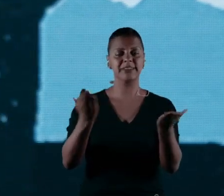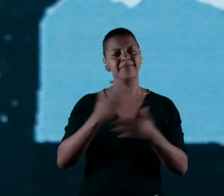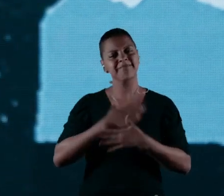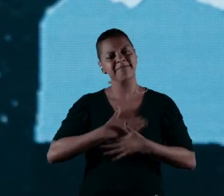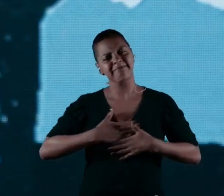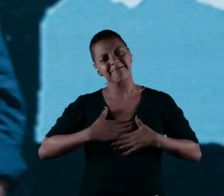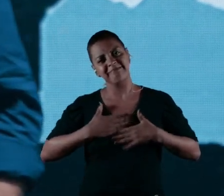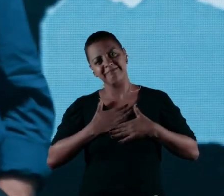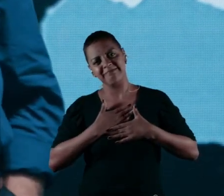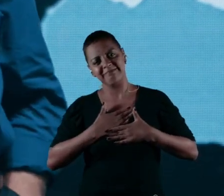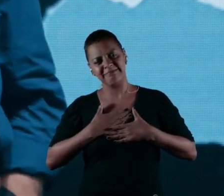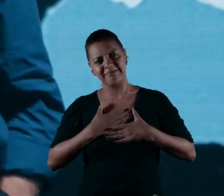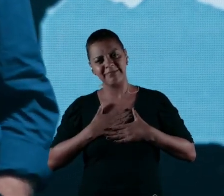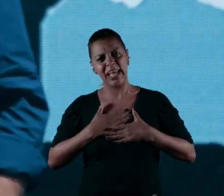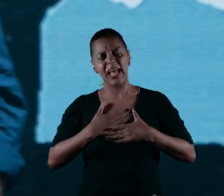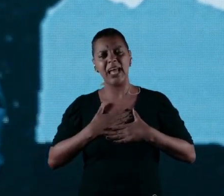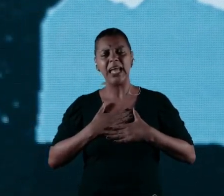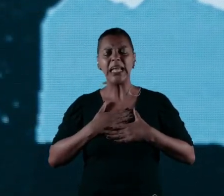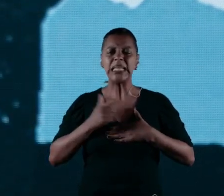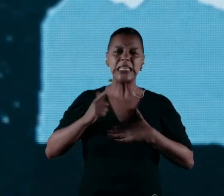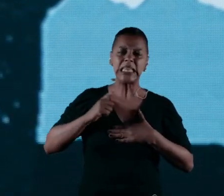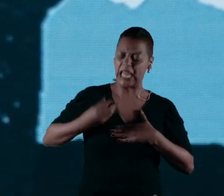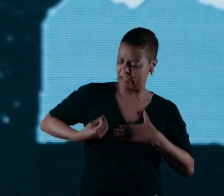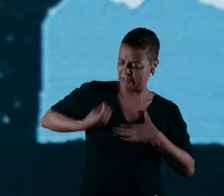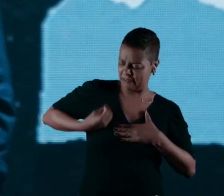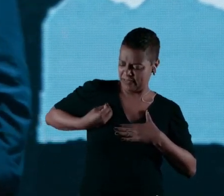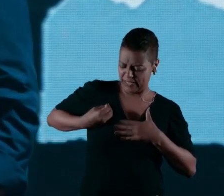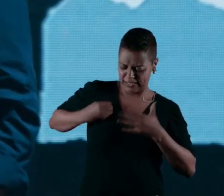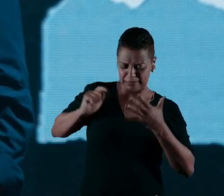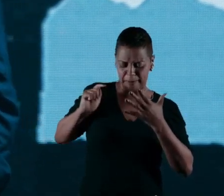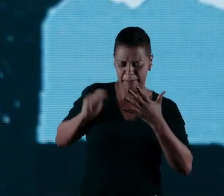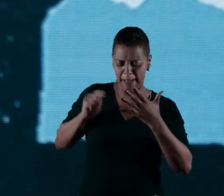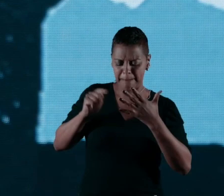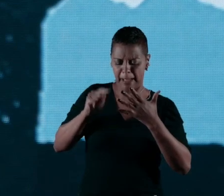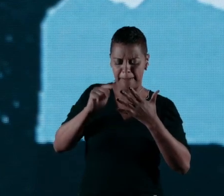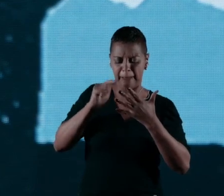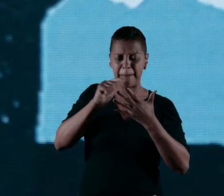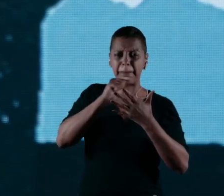Se há alguma área da tua vida que você precisa abandonar,